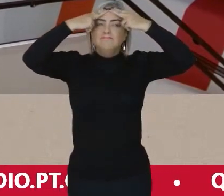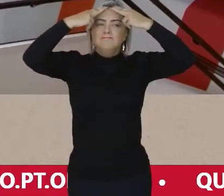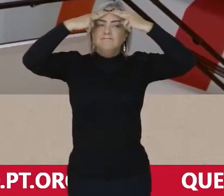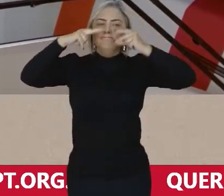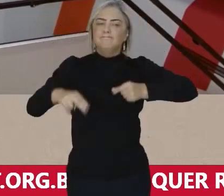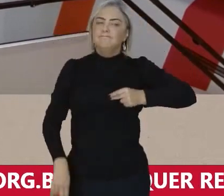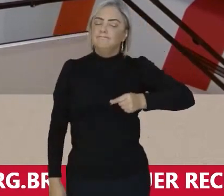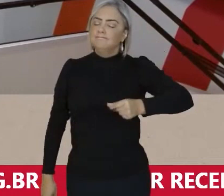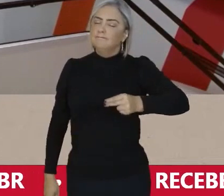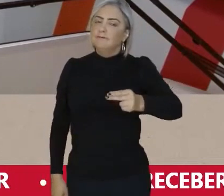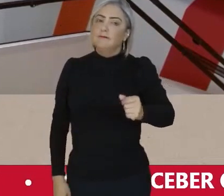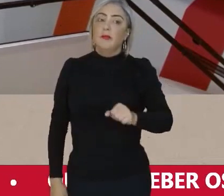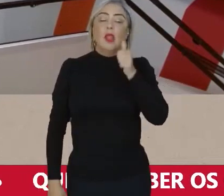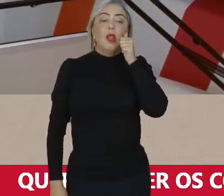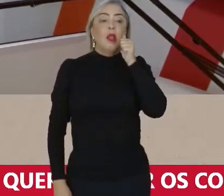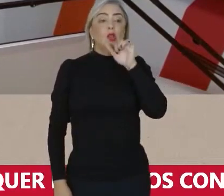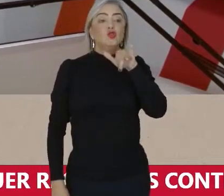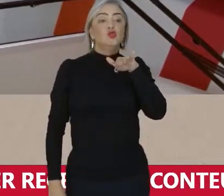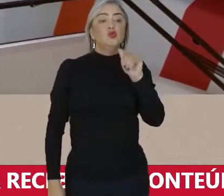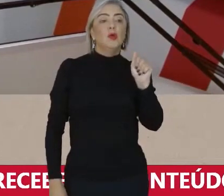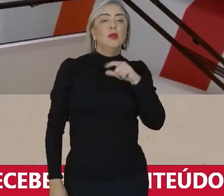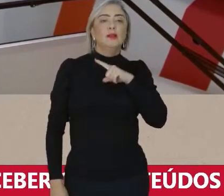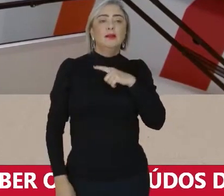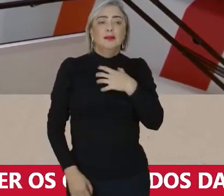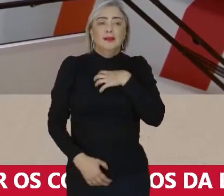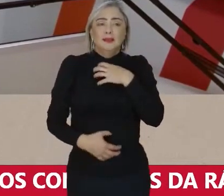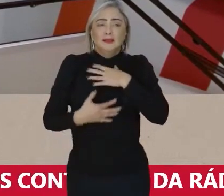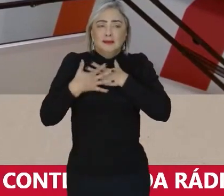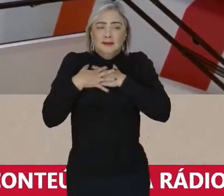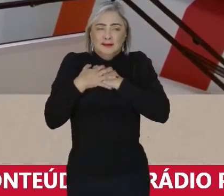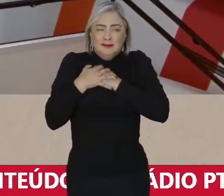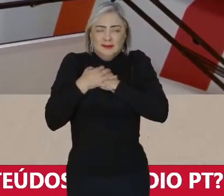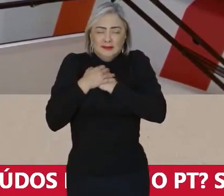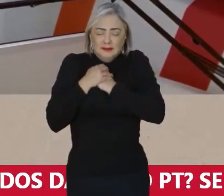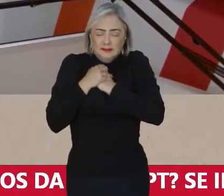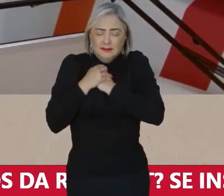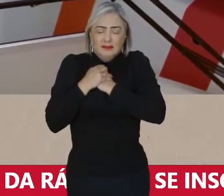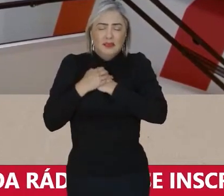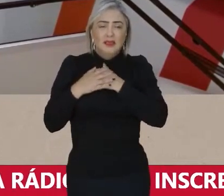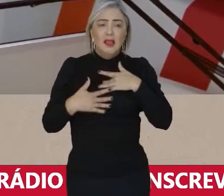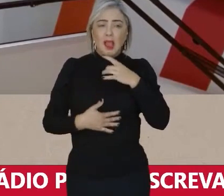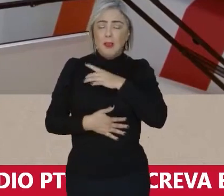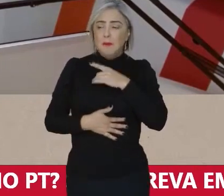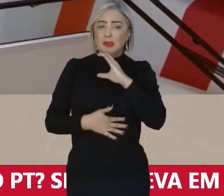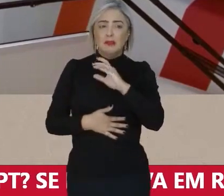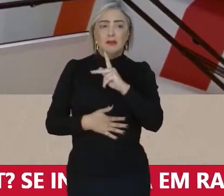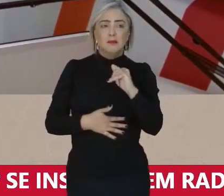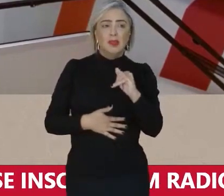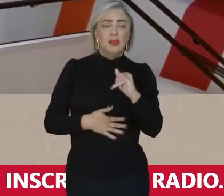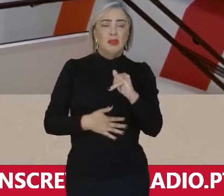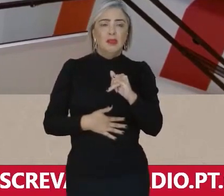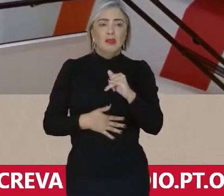perdurando por muito tempo. Sônia Ursina Alves, teve momentos que eu sentia meu coração apertado e tinha medo da CPI